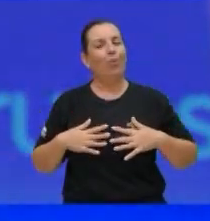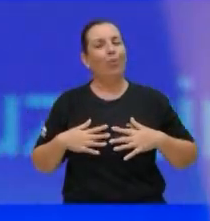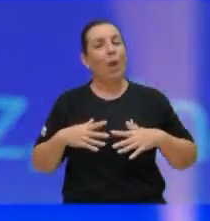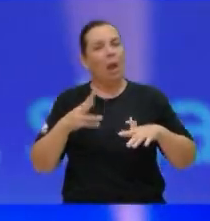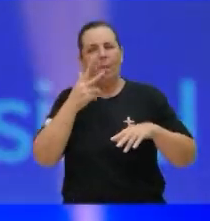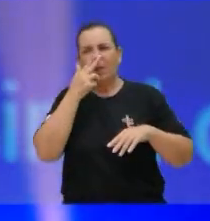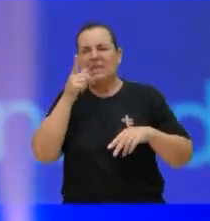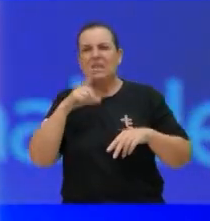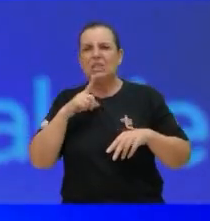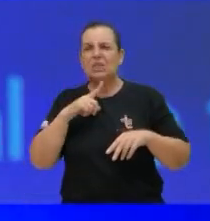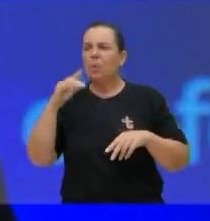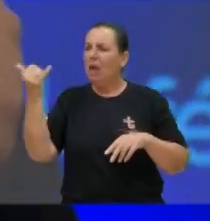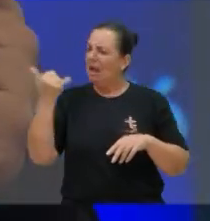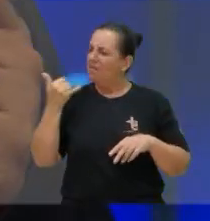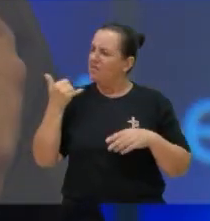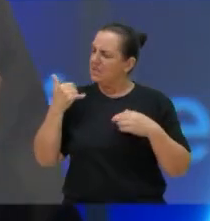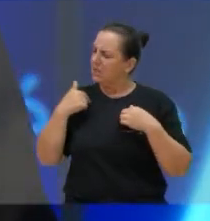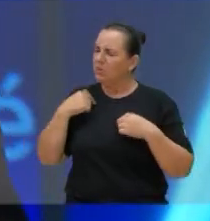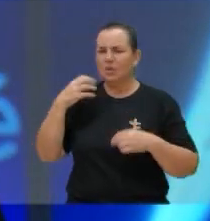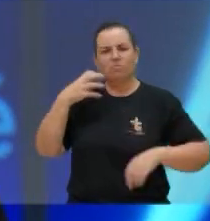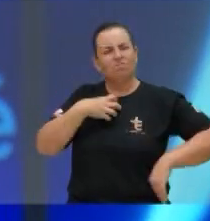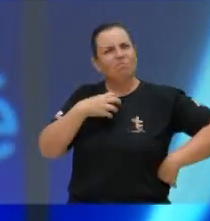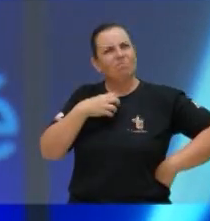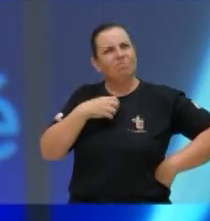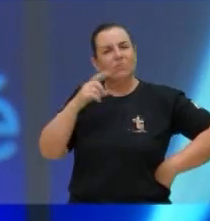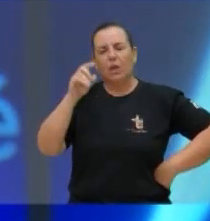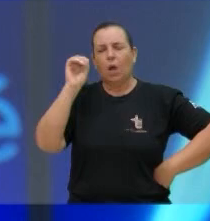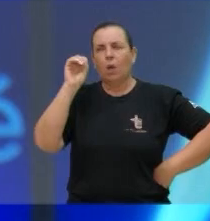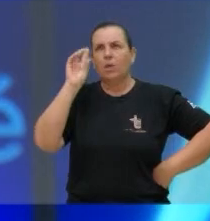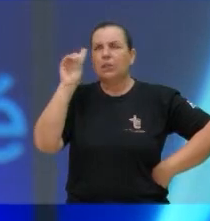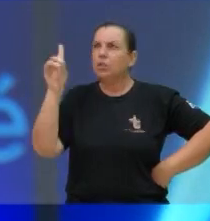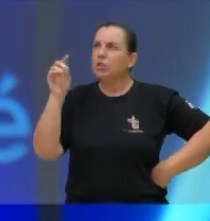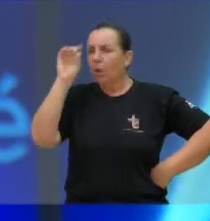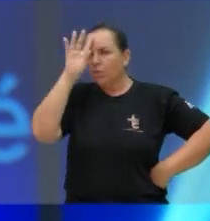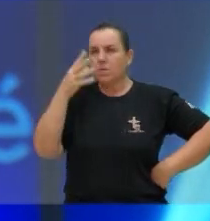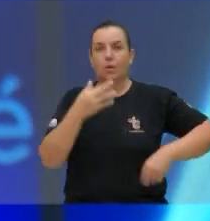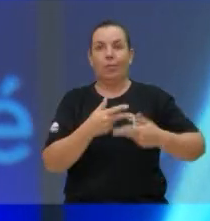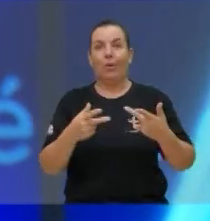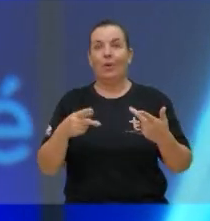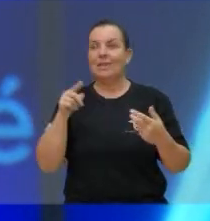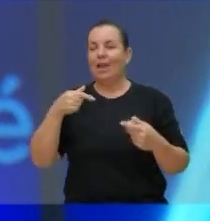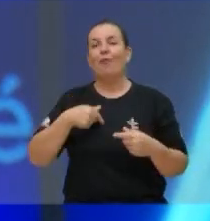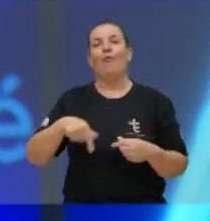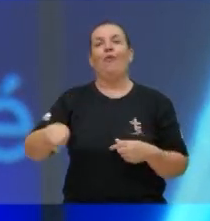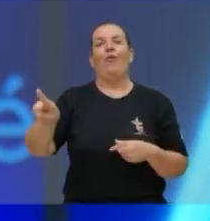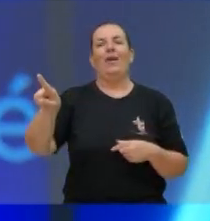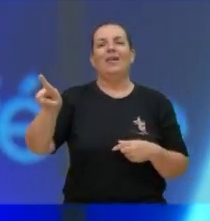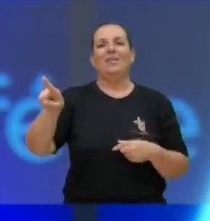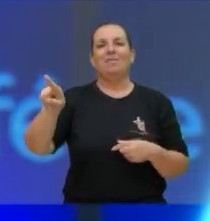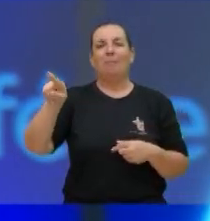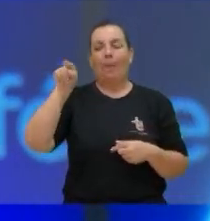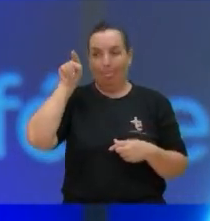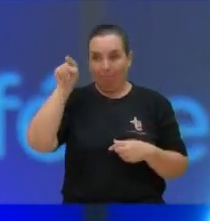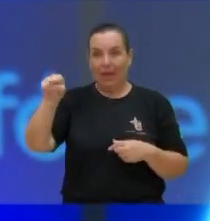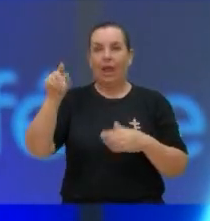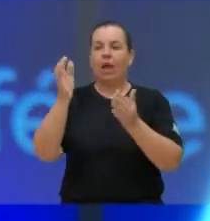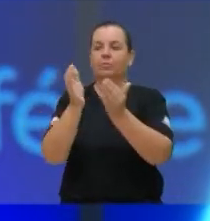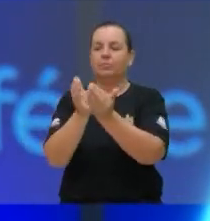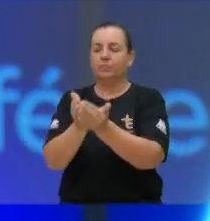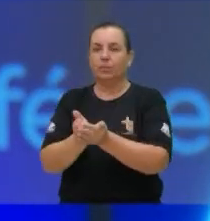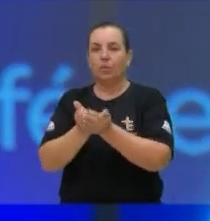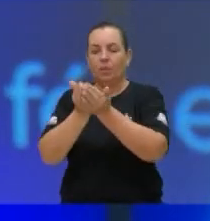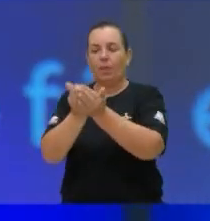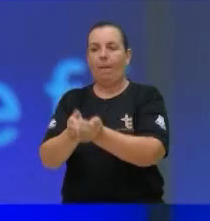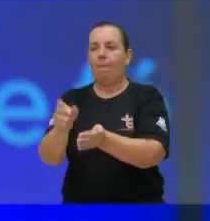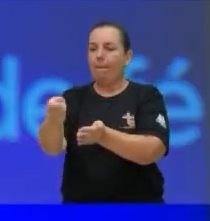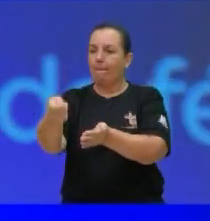de que algo diferente ia acontecer naquele dia, e ele foi. E lá na pesca, de repente, veio na